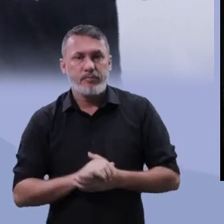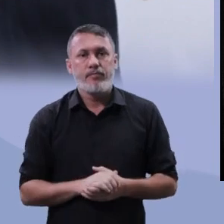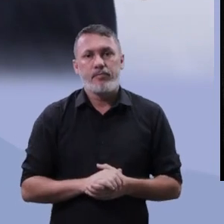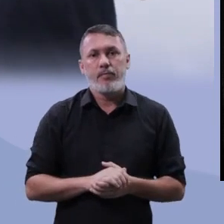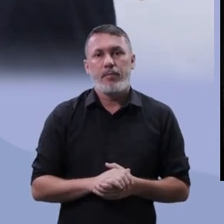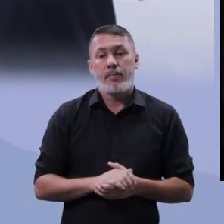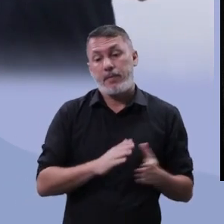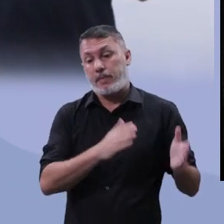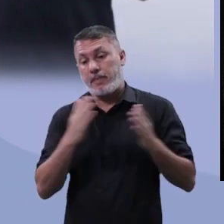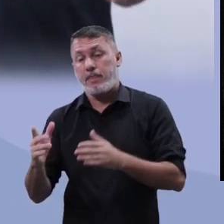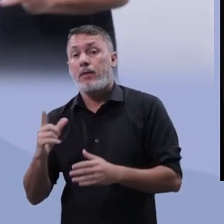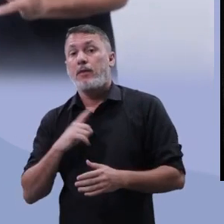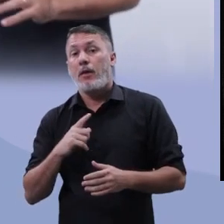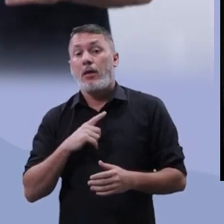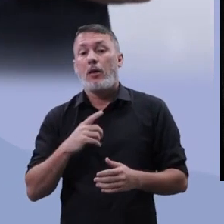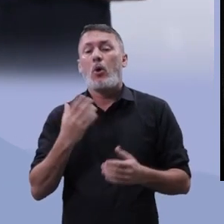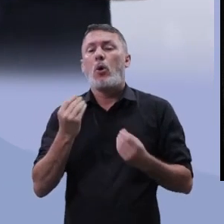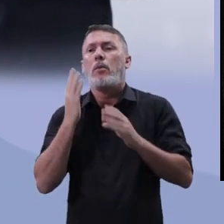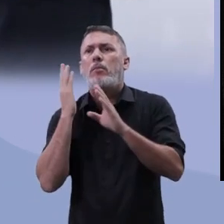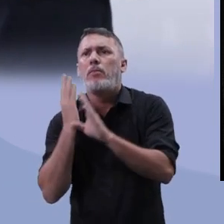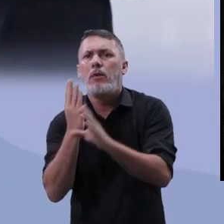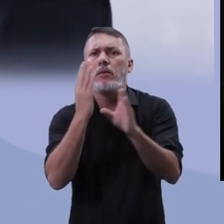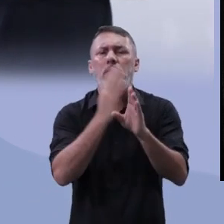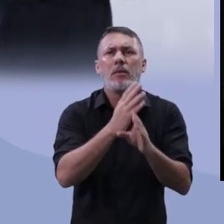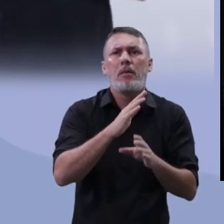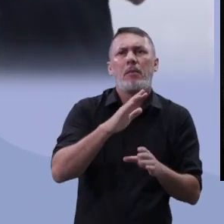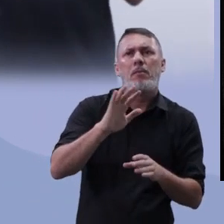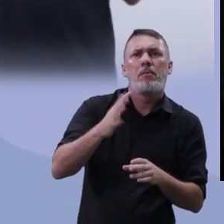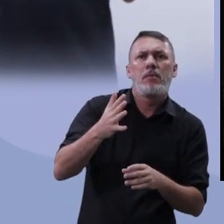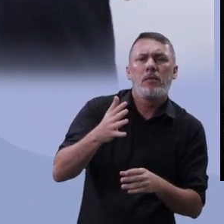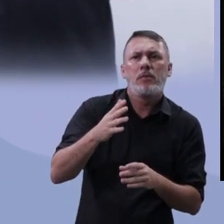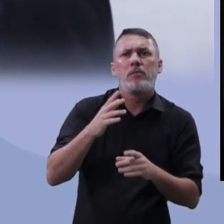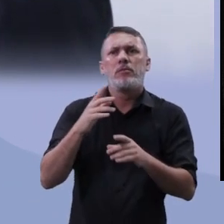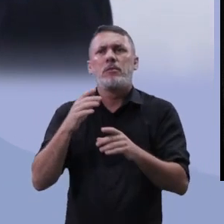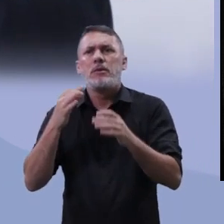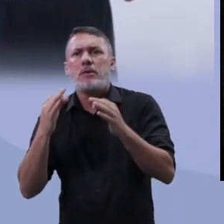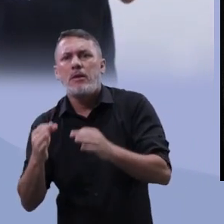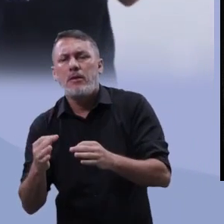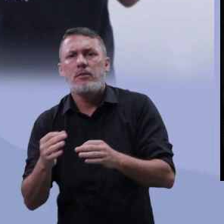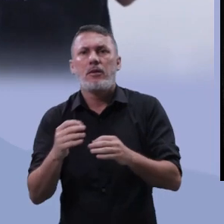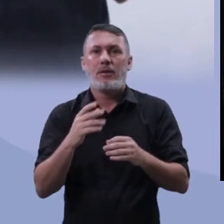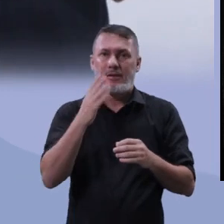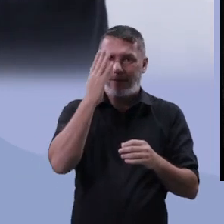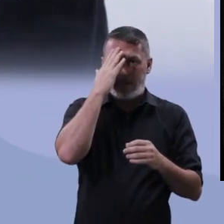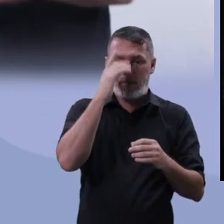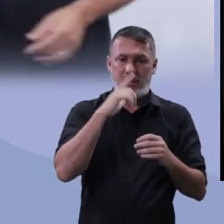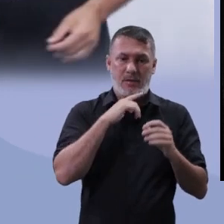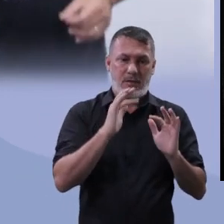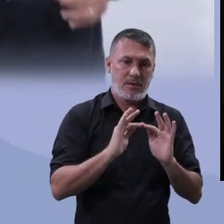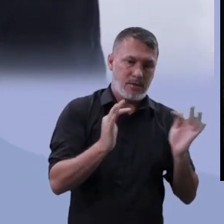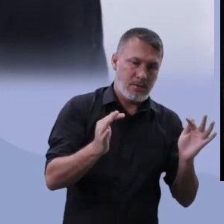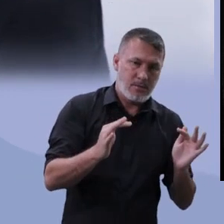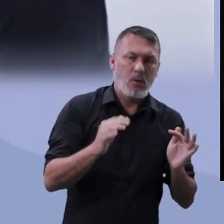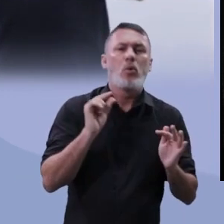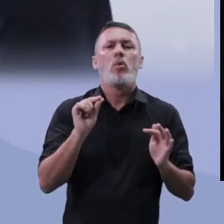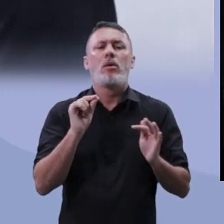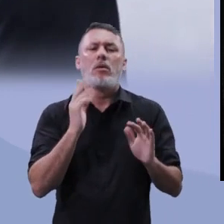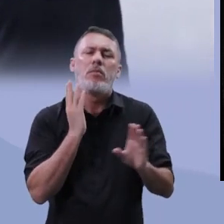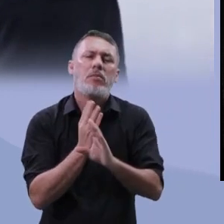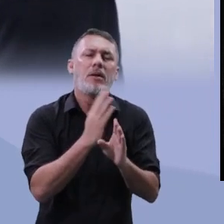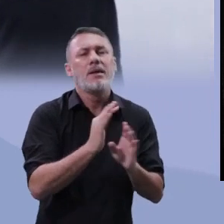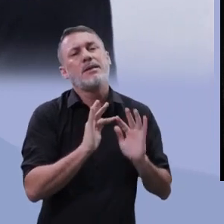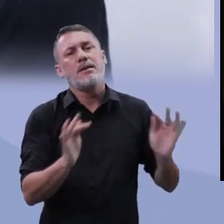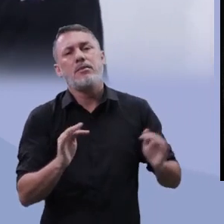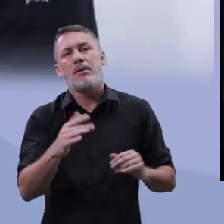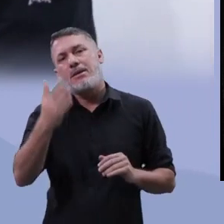hacker? E aí, na parte de probabilidade, a probabilidade simples é a probabilidade sucessiva. A